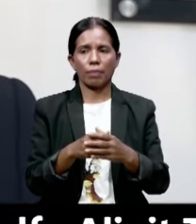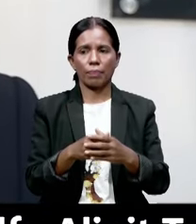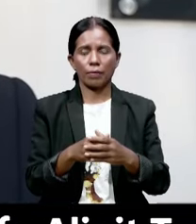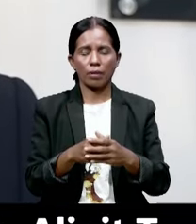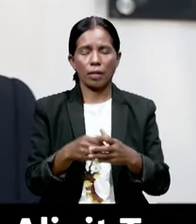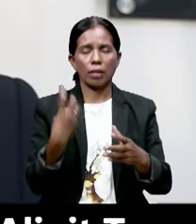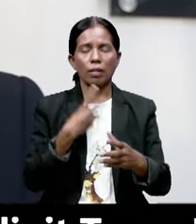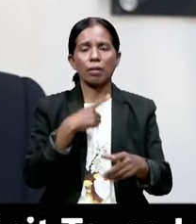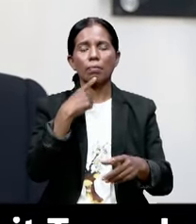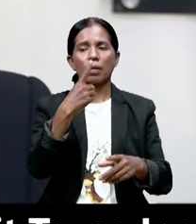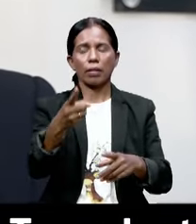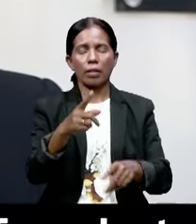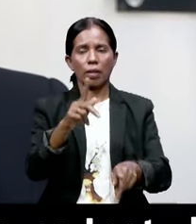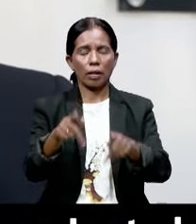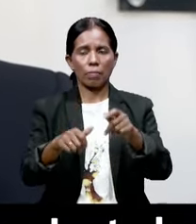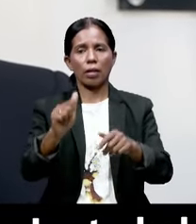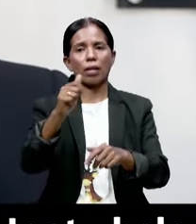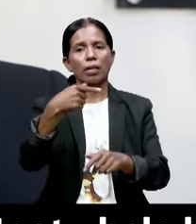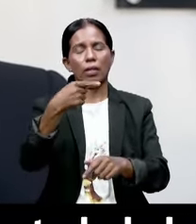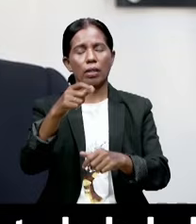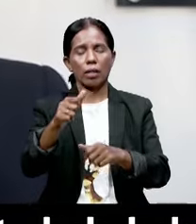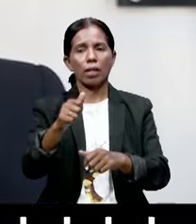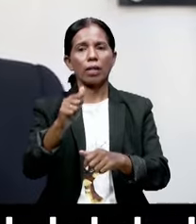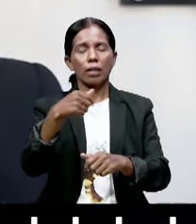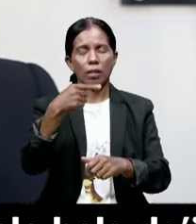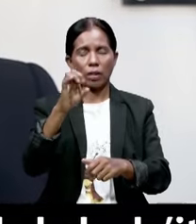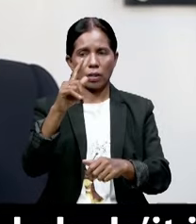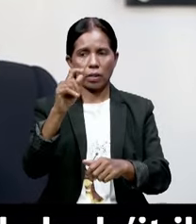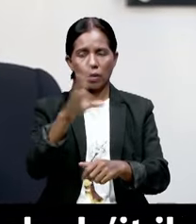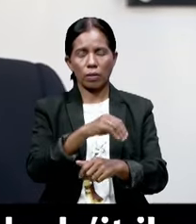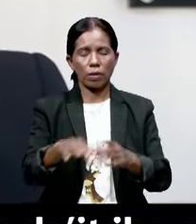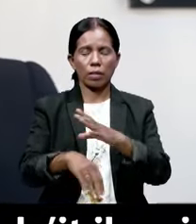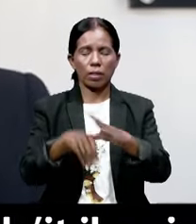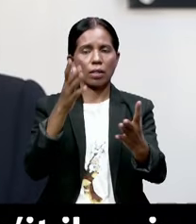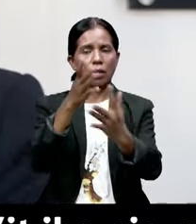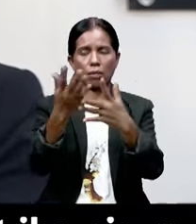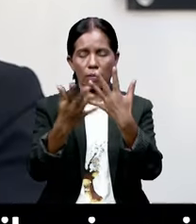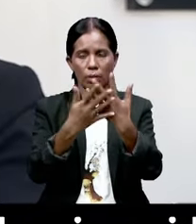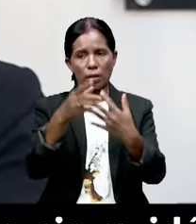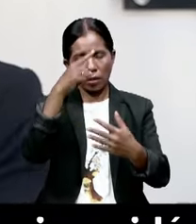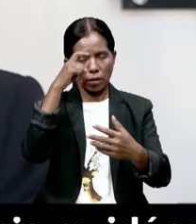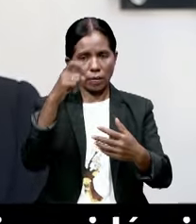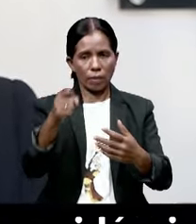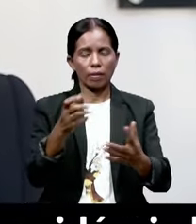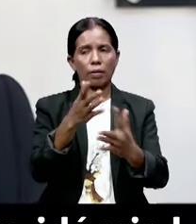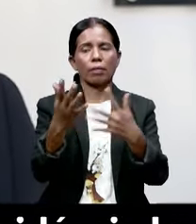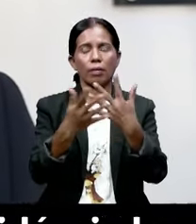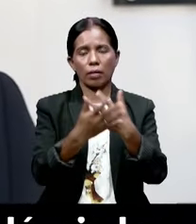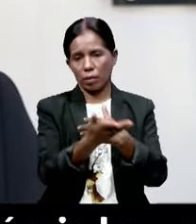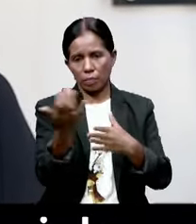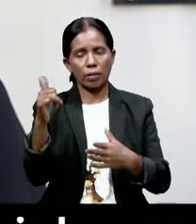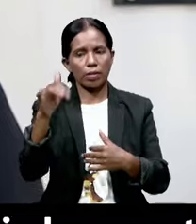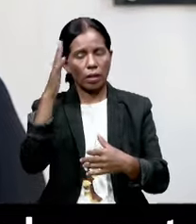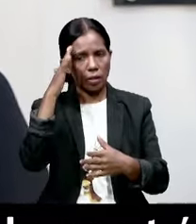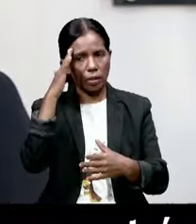Tabela de Tecata Carguido, e a detenção provisória. Também a detenção provisória nita, vou dizer até muito